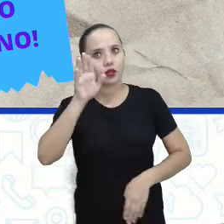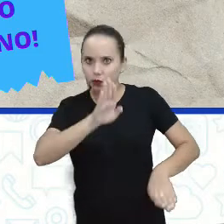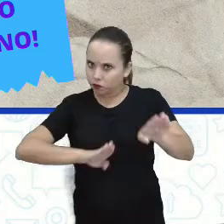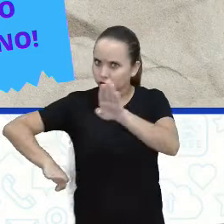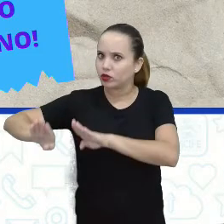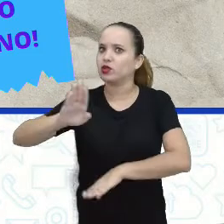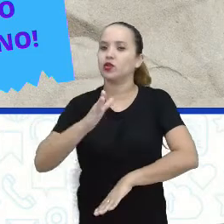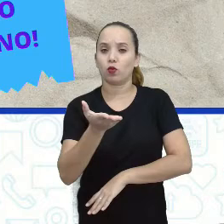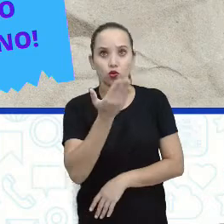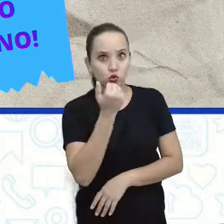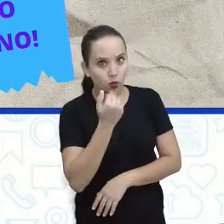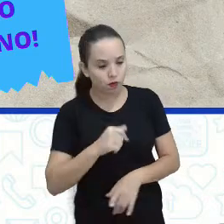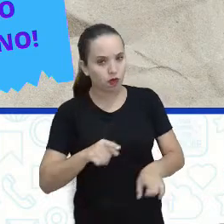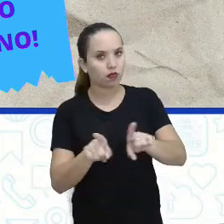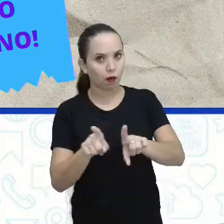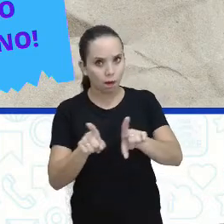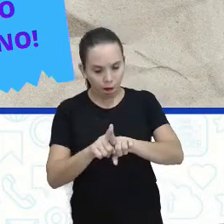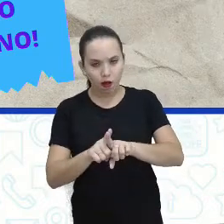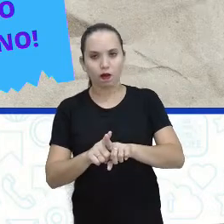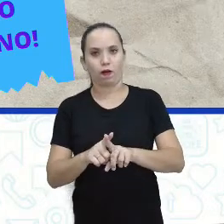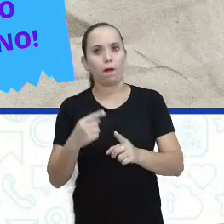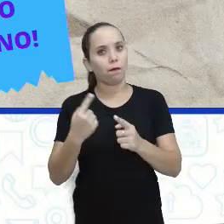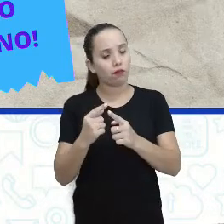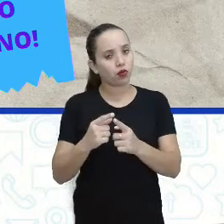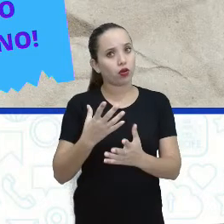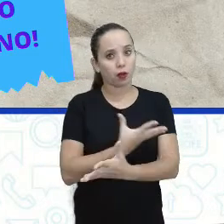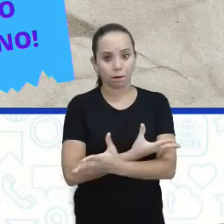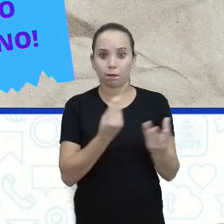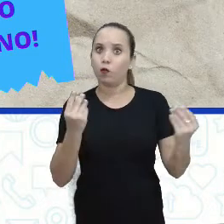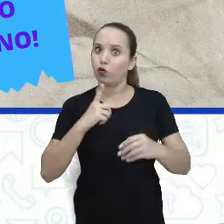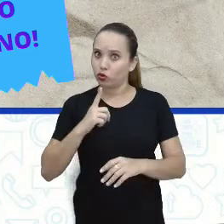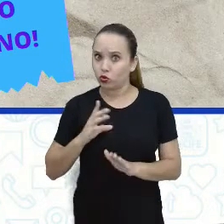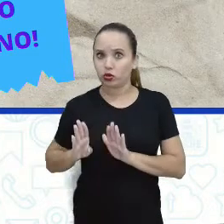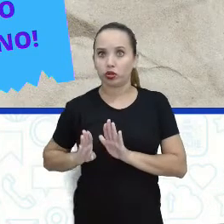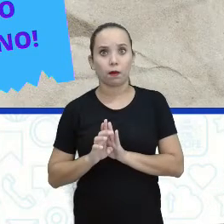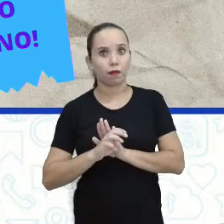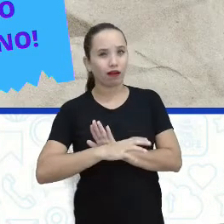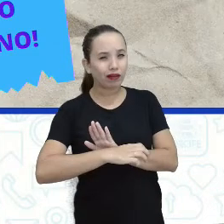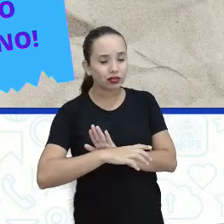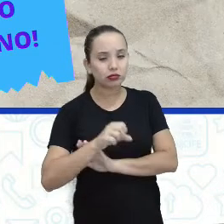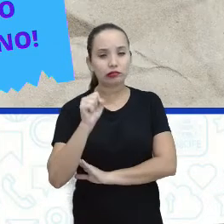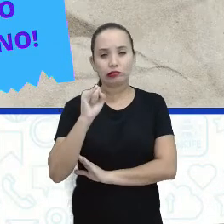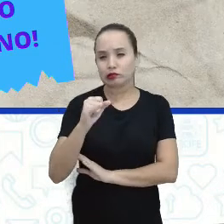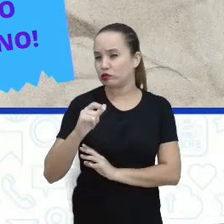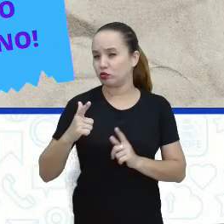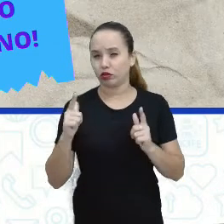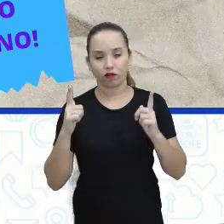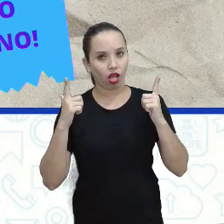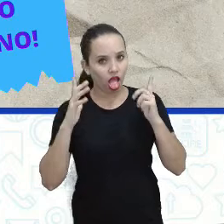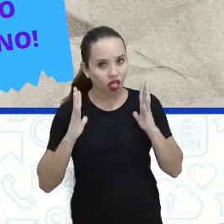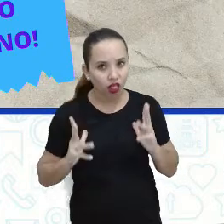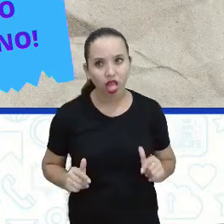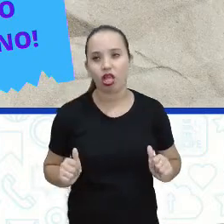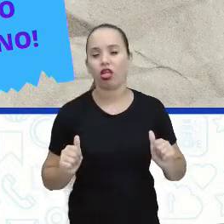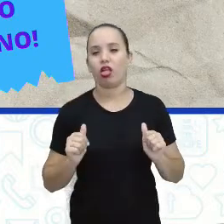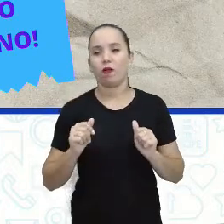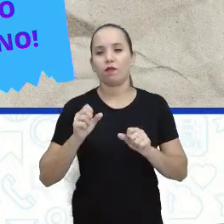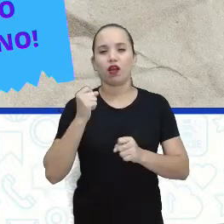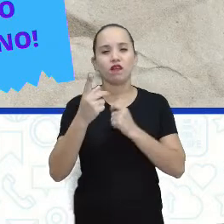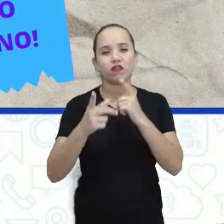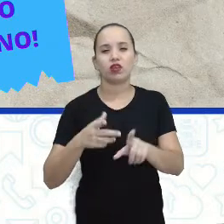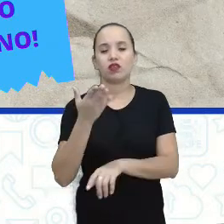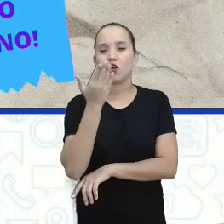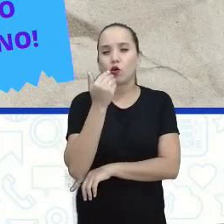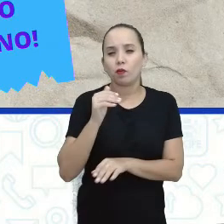alimentos, né, que nós ingerimos, professora, porque muitos têm bactérias e se não forem limpos, né, alimentos que ficam fora de geladeiras,